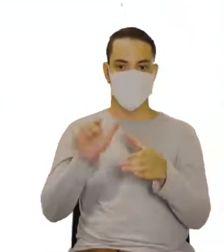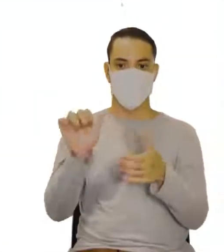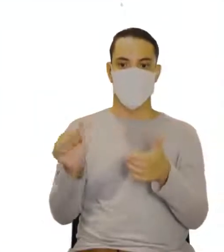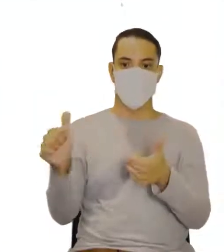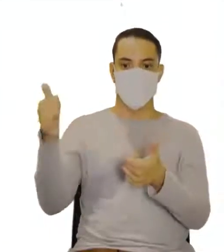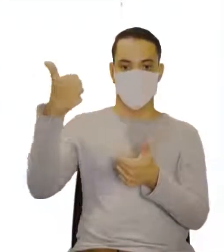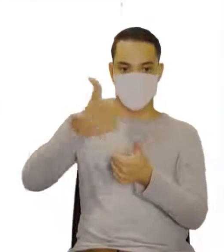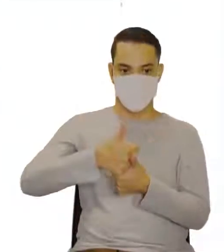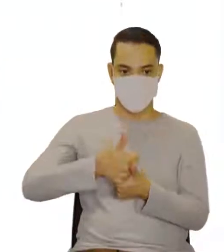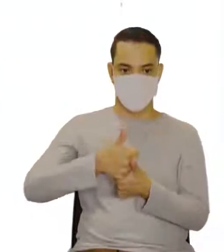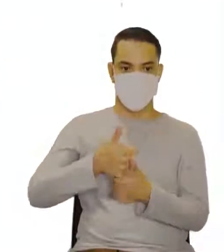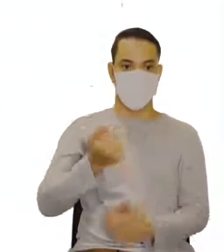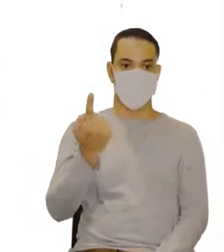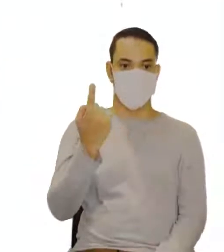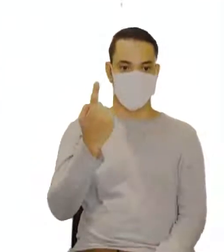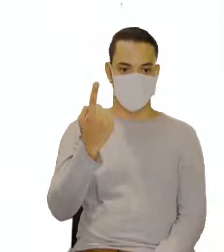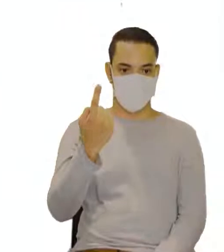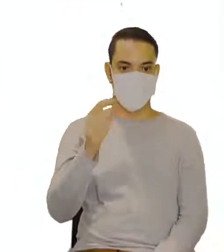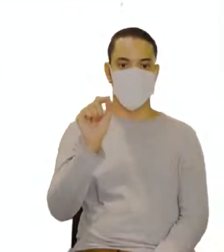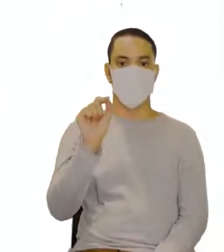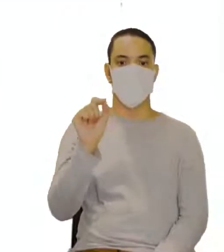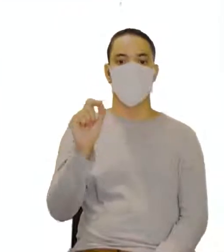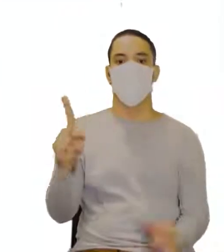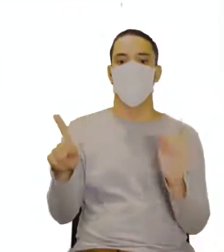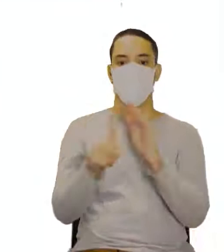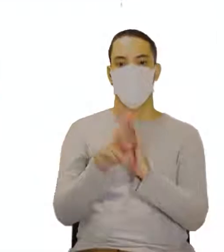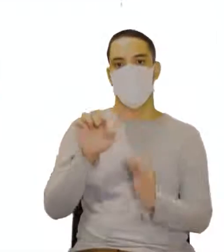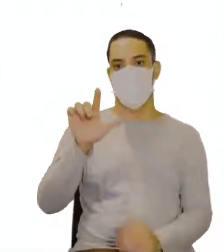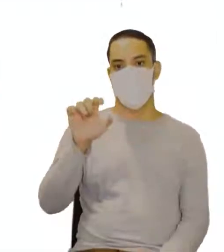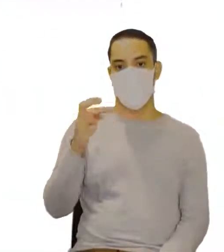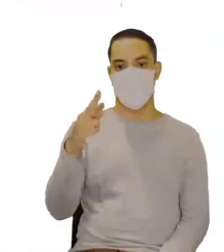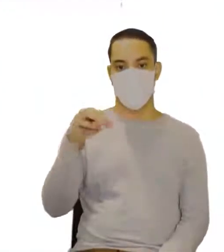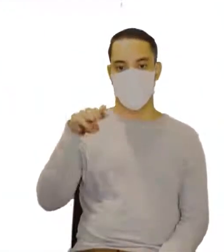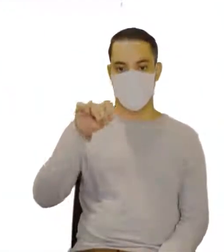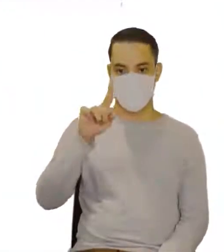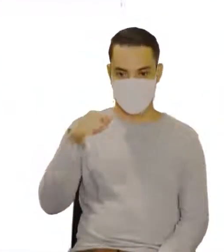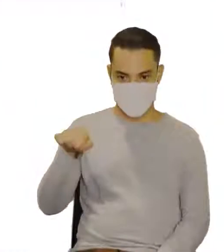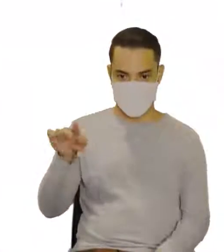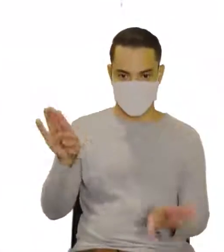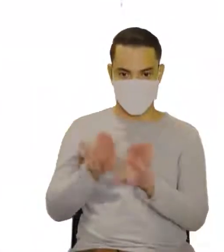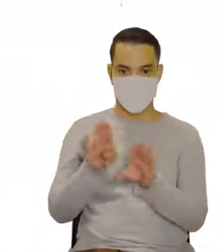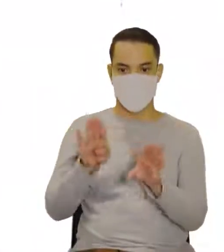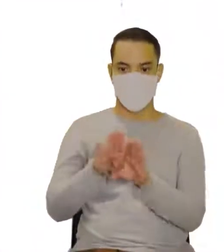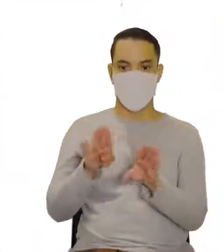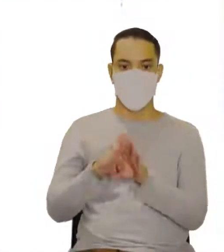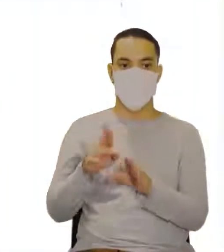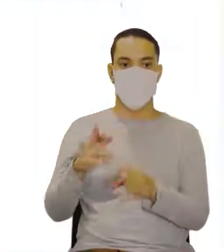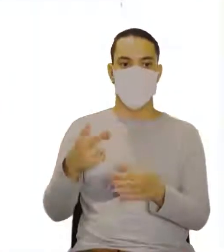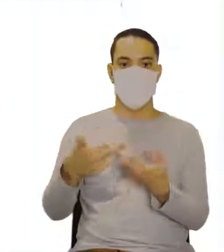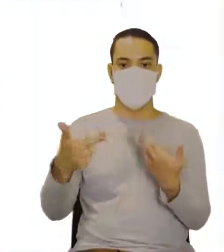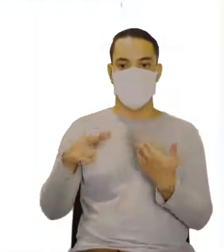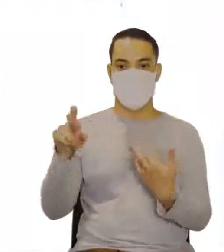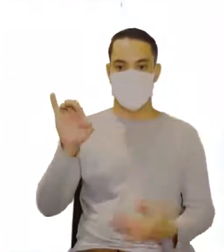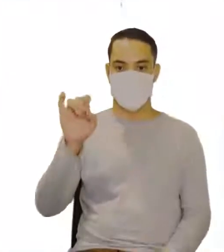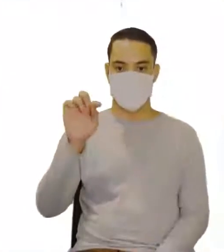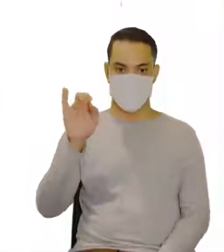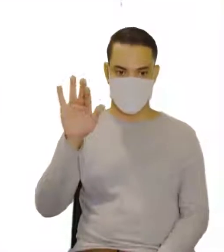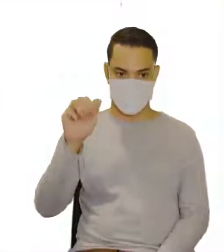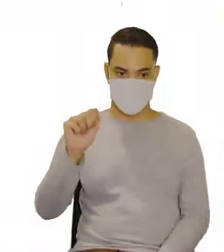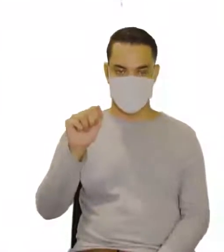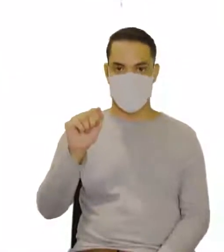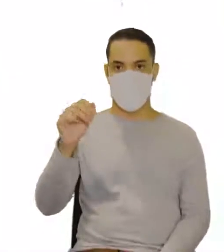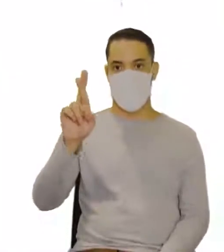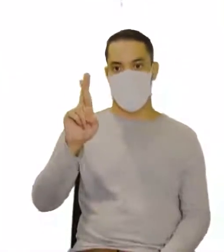substituído por um único gerador de força eletromotriz, Epson, e resistência interna R. Ou